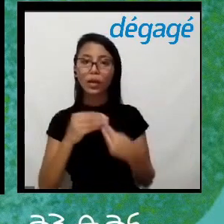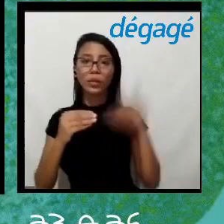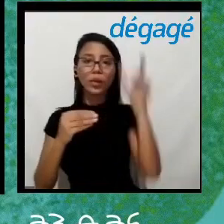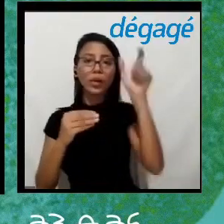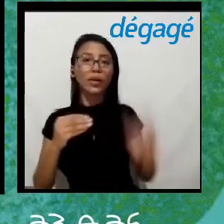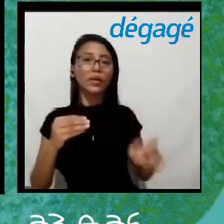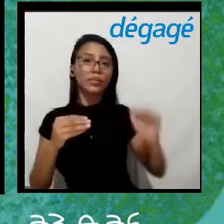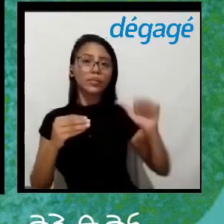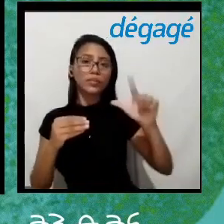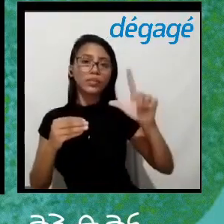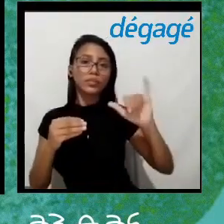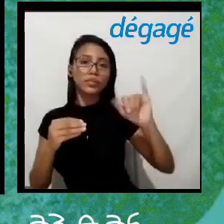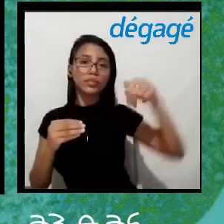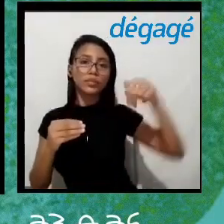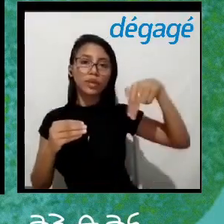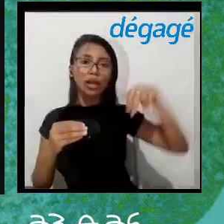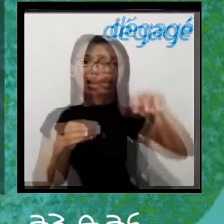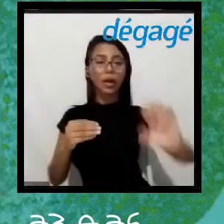formação,